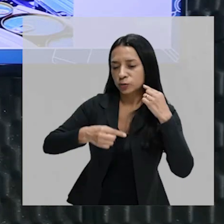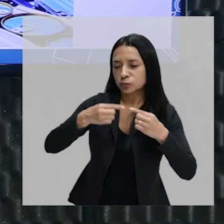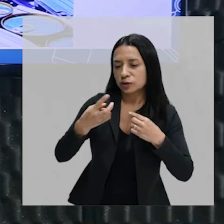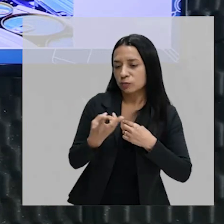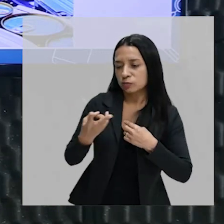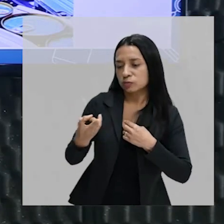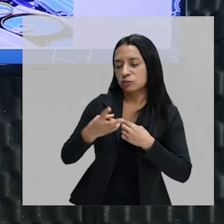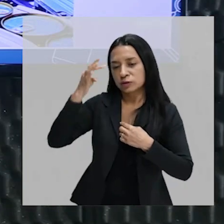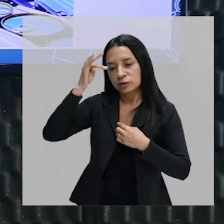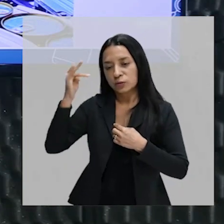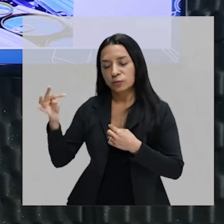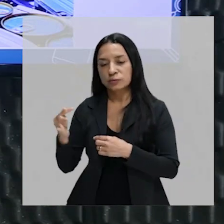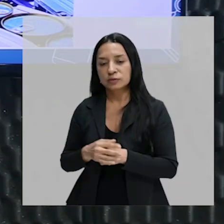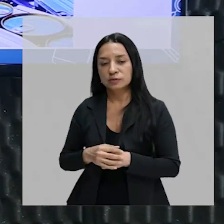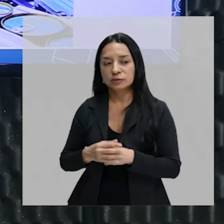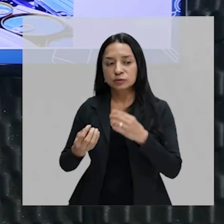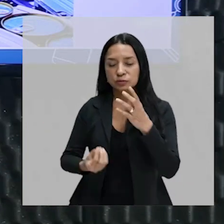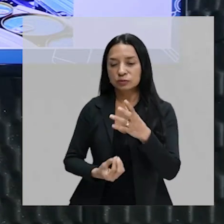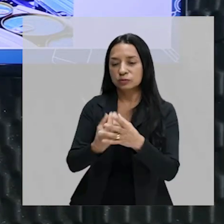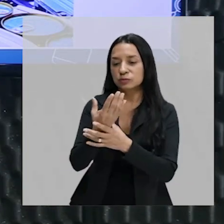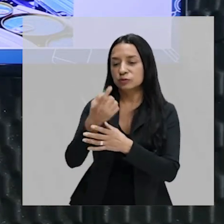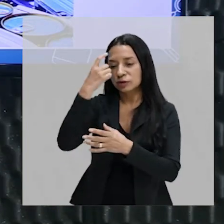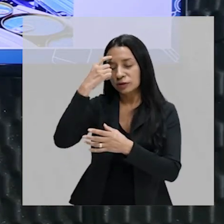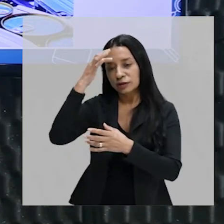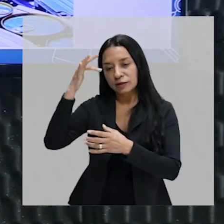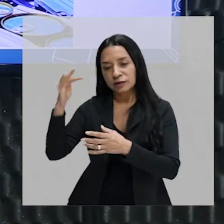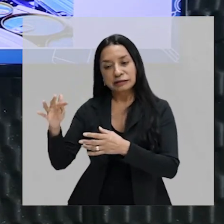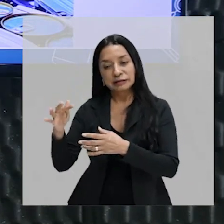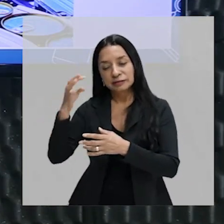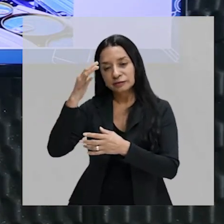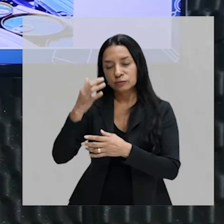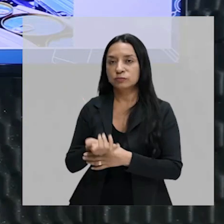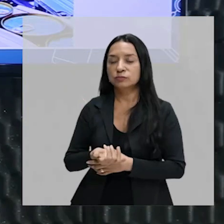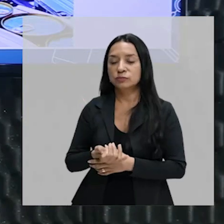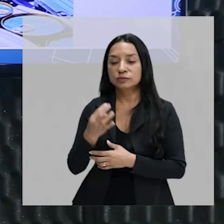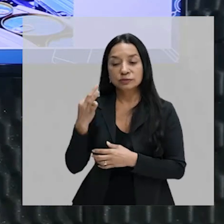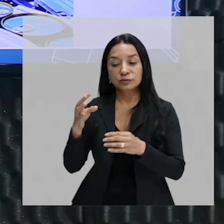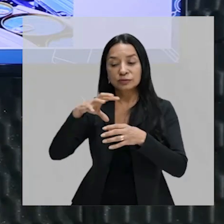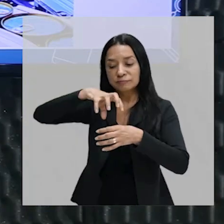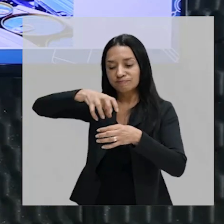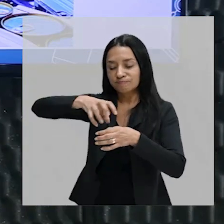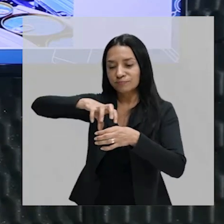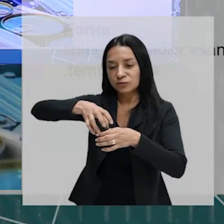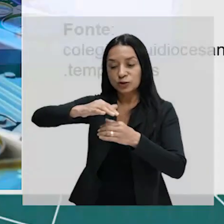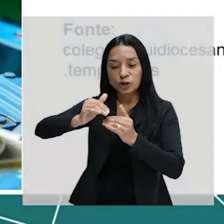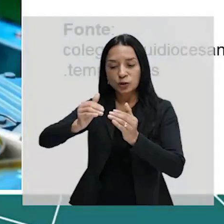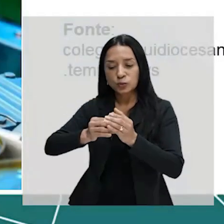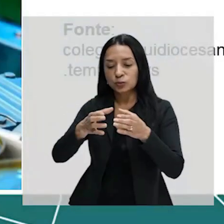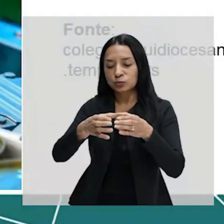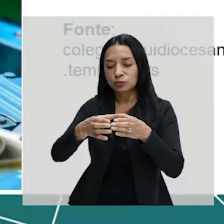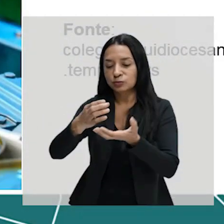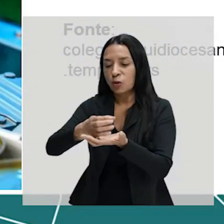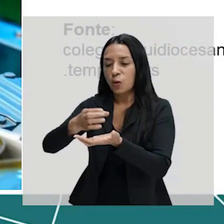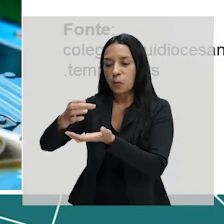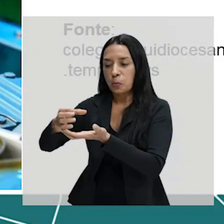dois surgiu essa ideia de fechar os recipientes hermeticamente por isso que hoje em dia nós temos enlatados